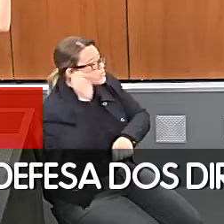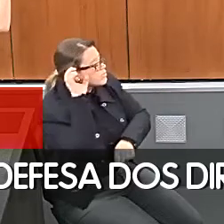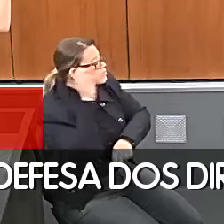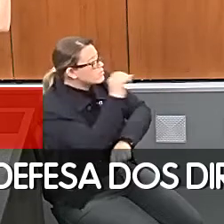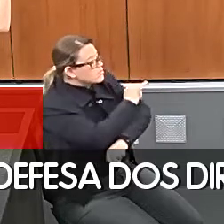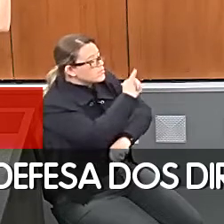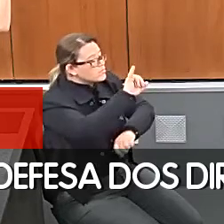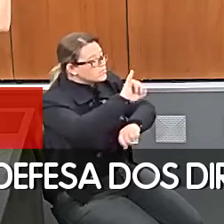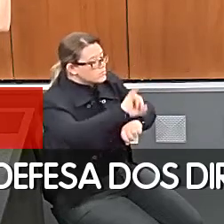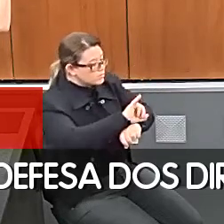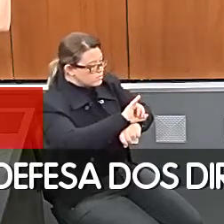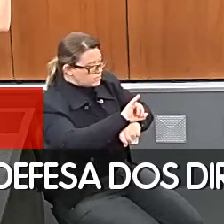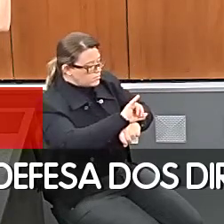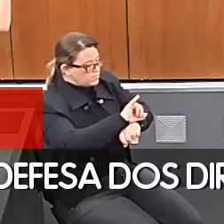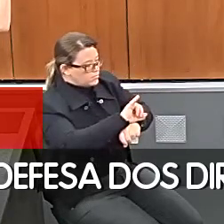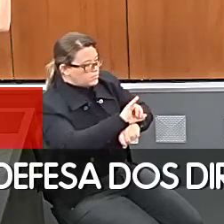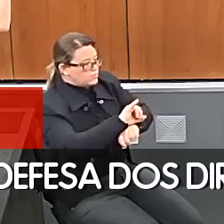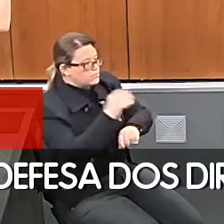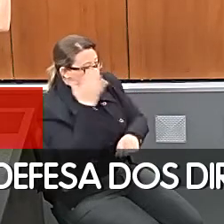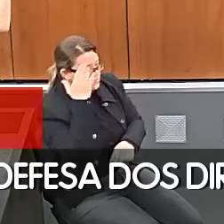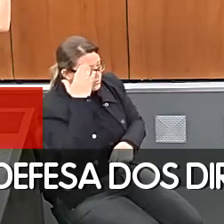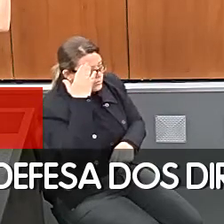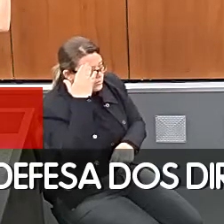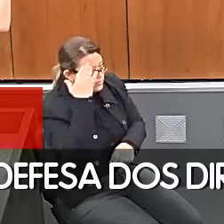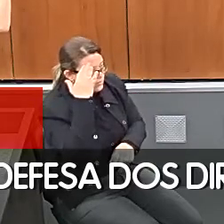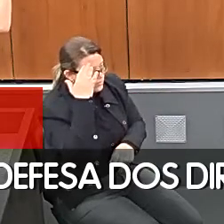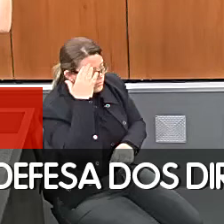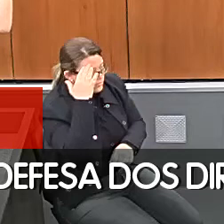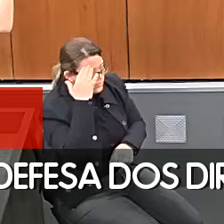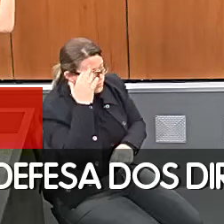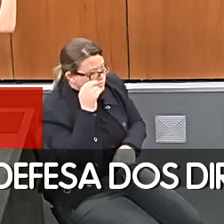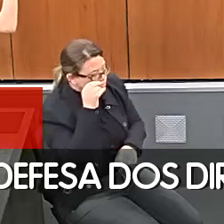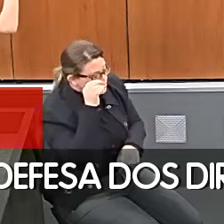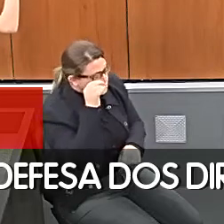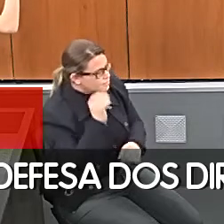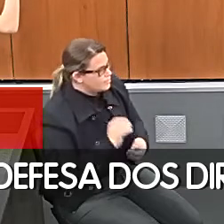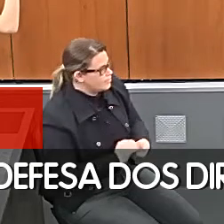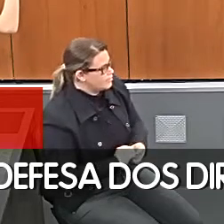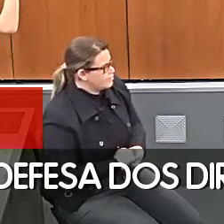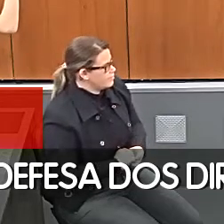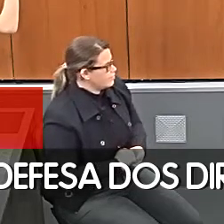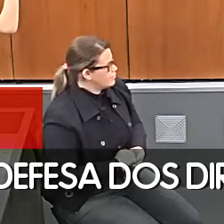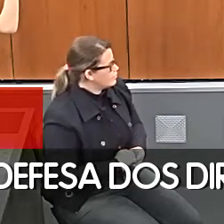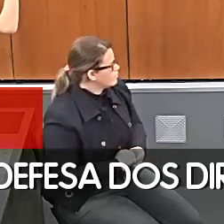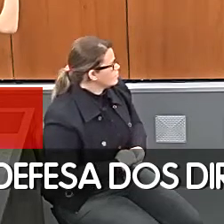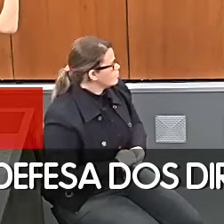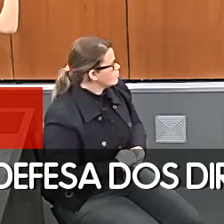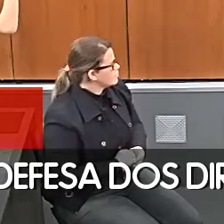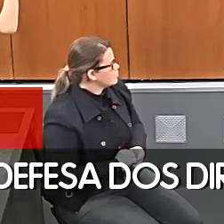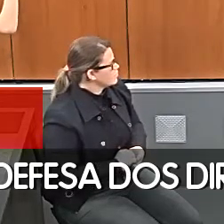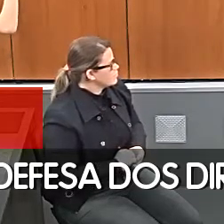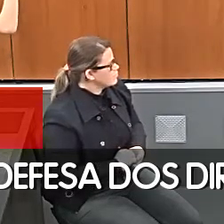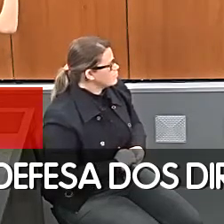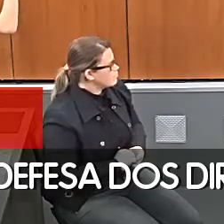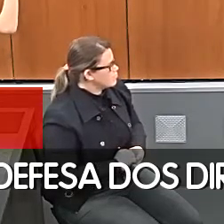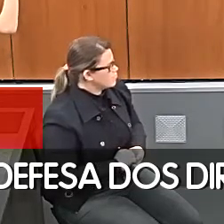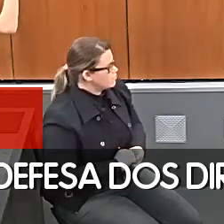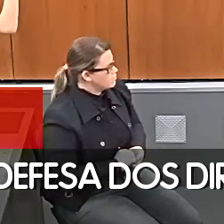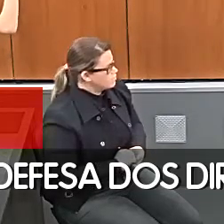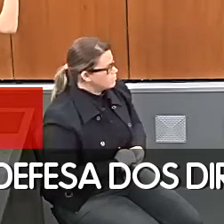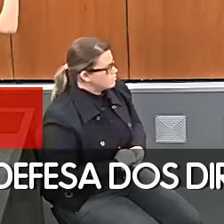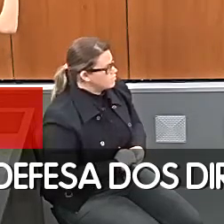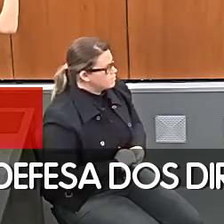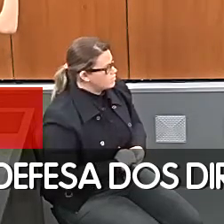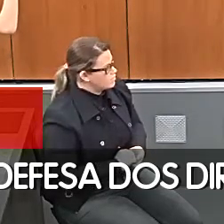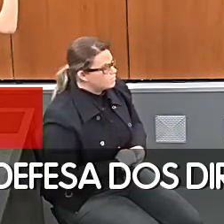APASITA, Associação de Pais e Amigos de Surdos de Itabira. Então, eu